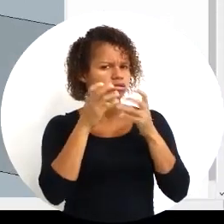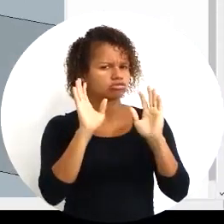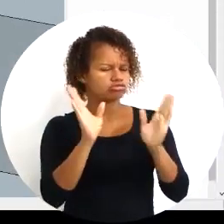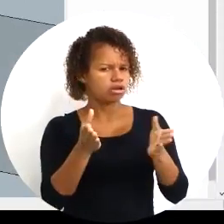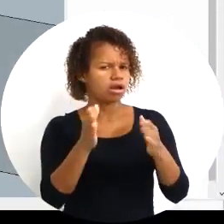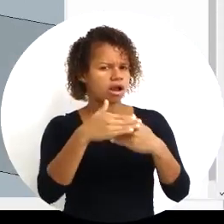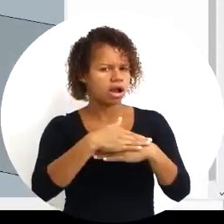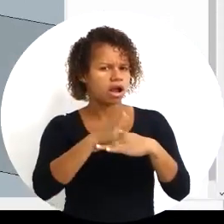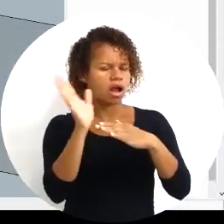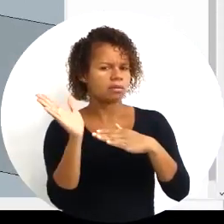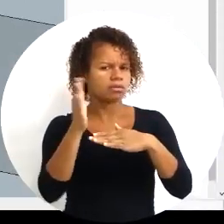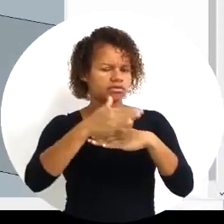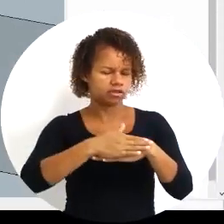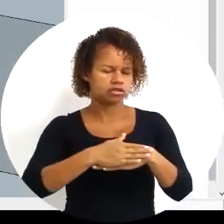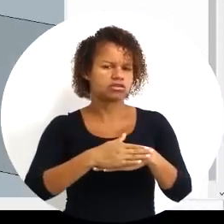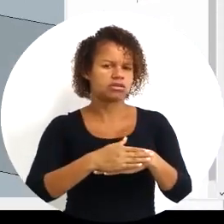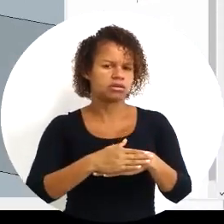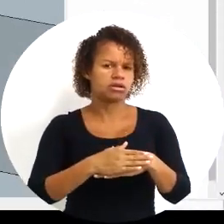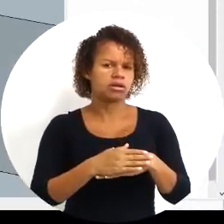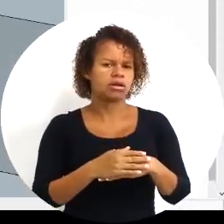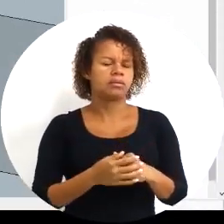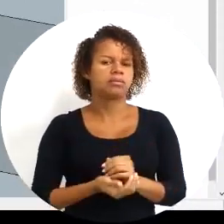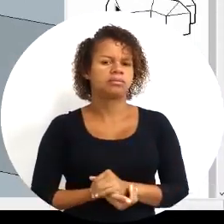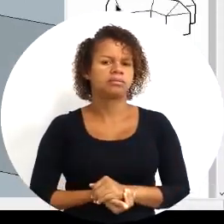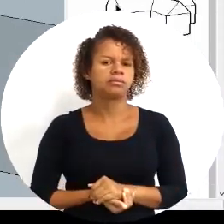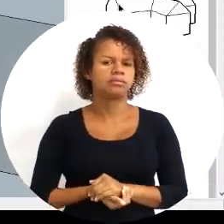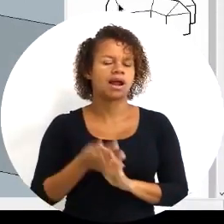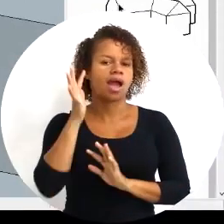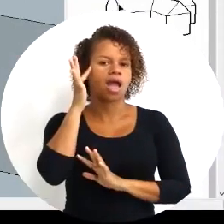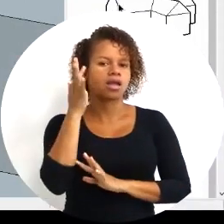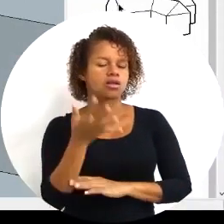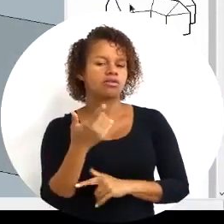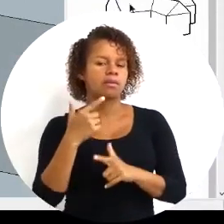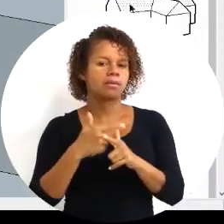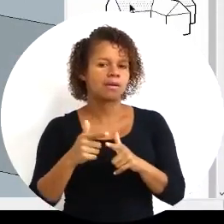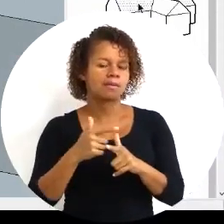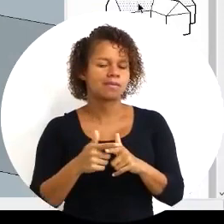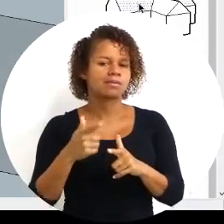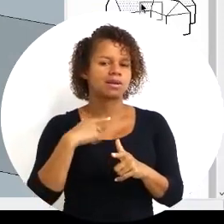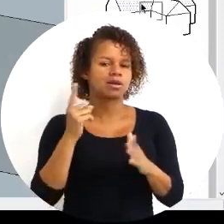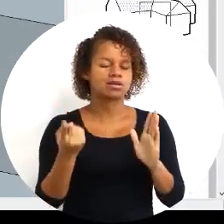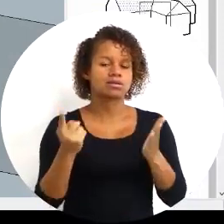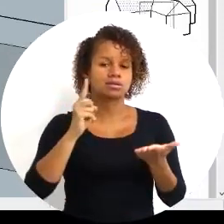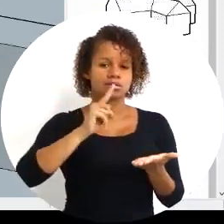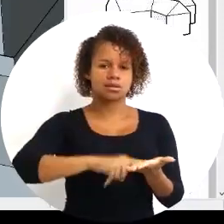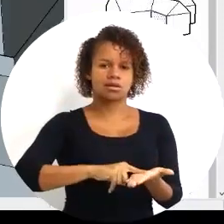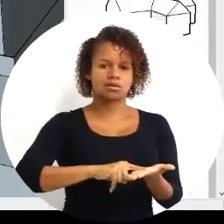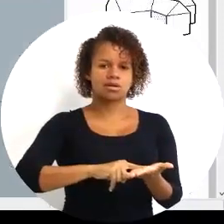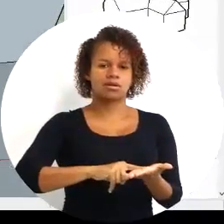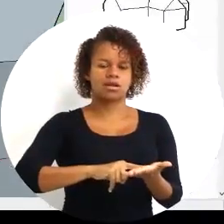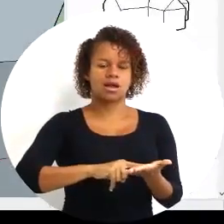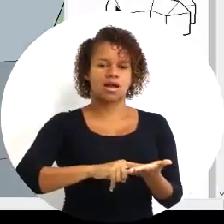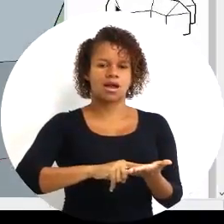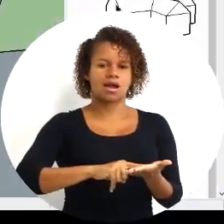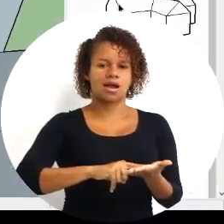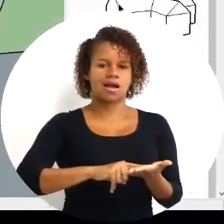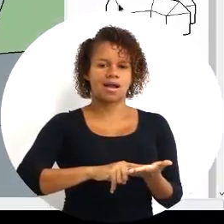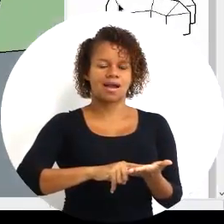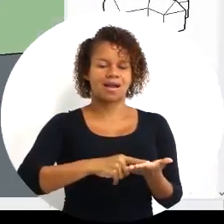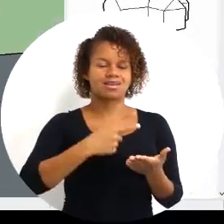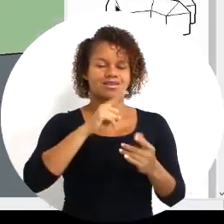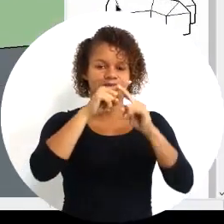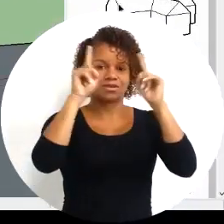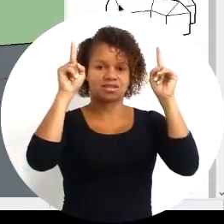vai notar que o SketchUp ele fecha o vão da porta e para resolver esse problema é apenas selecionar a